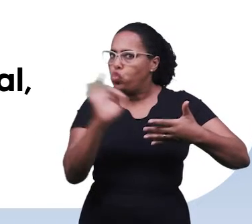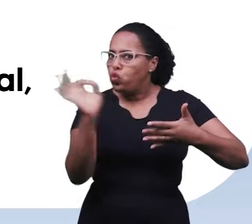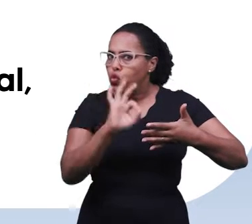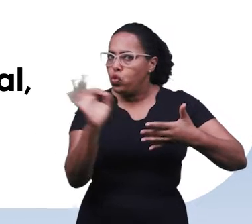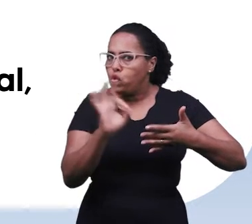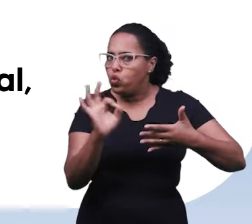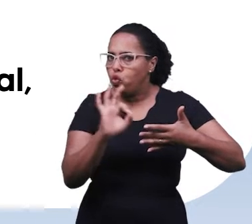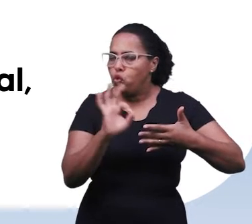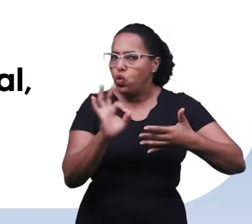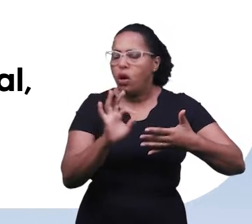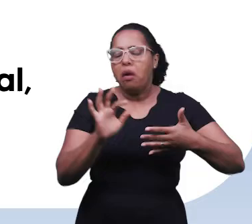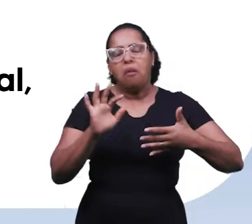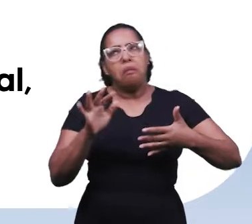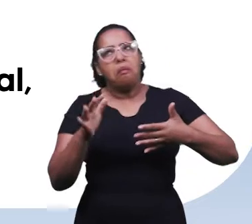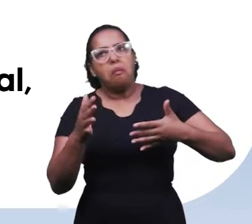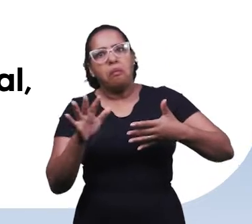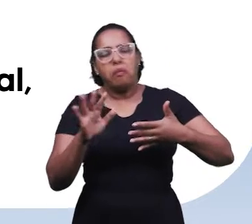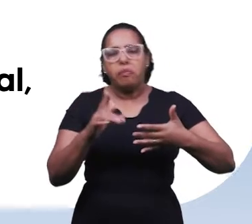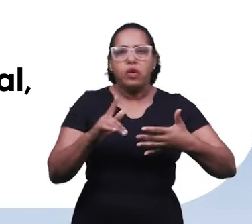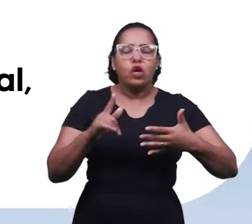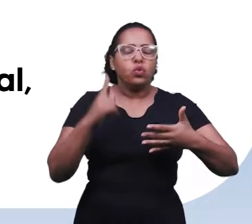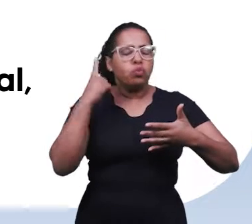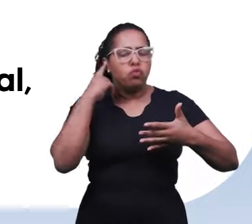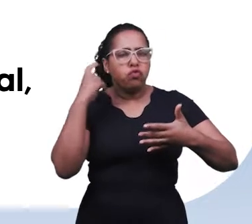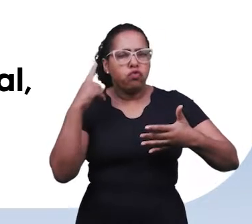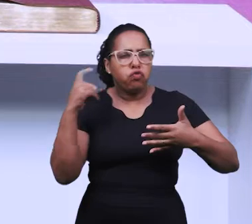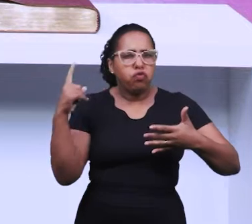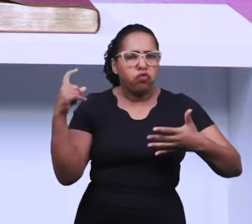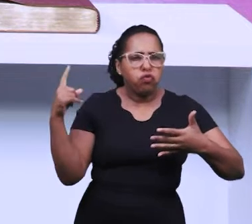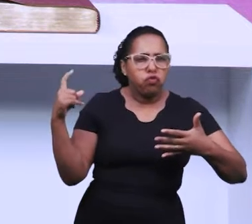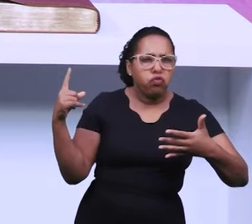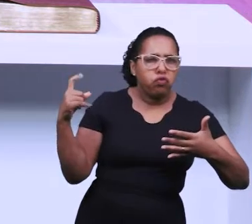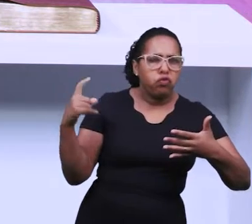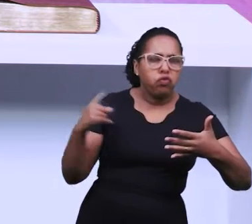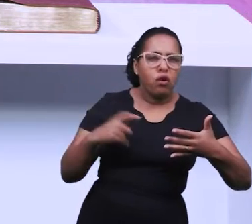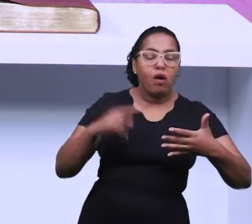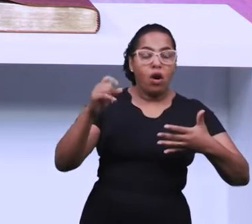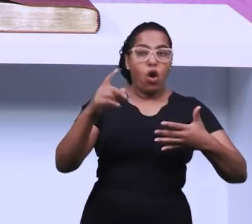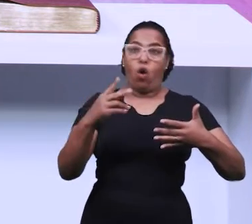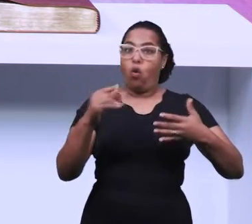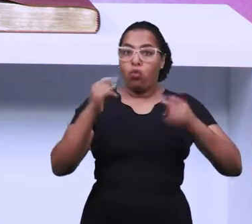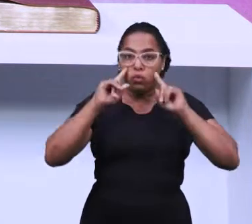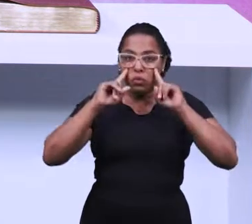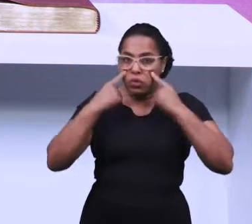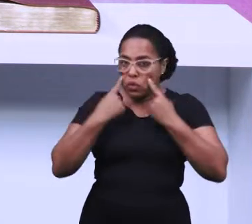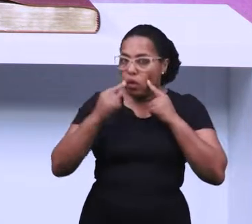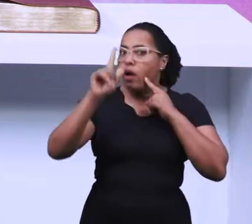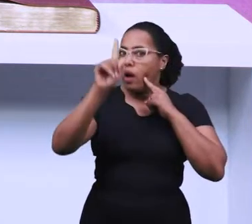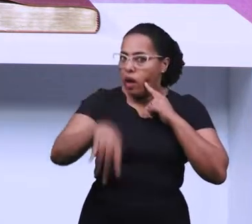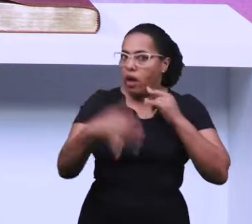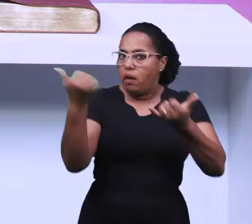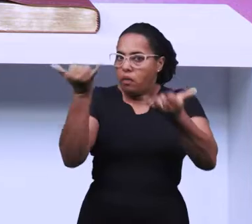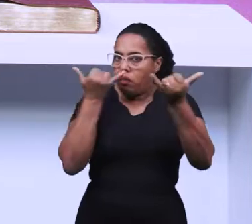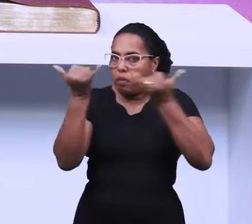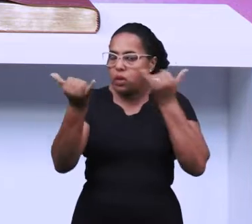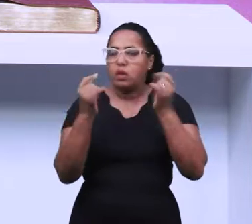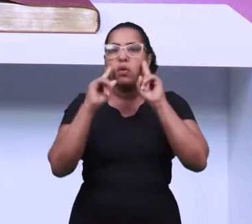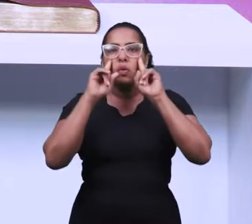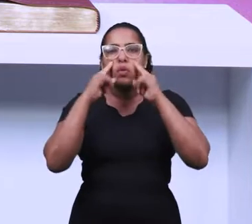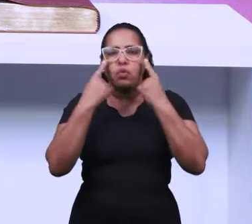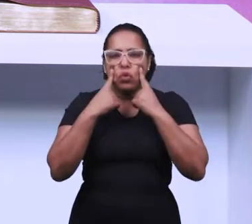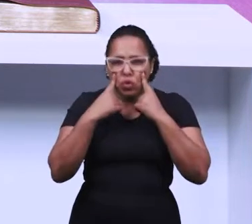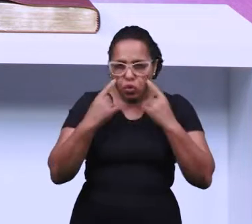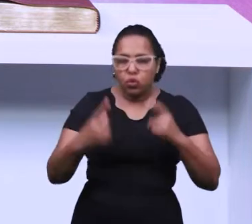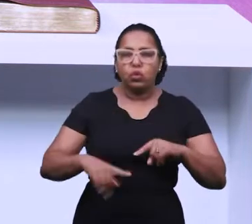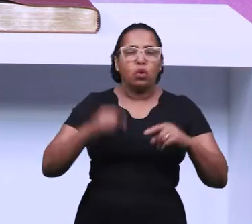muito provavelmente ele vai ter muitos sons agudos. Inclusive, o choro é uma dessa informação. O choro do bebê é